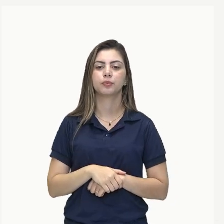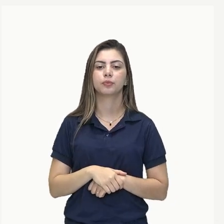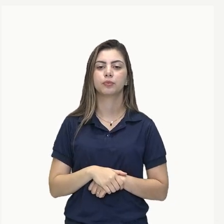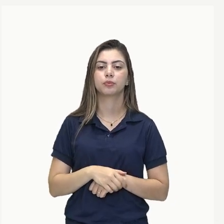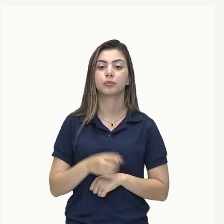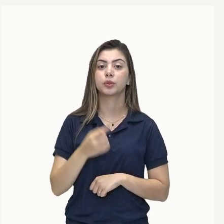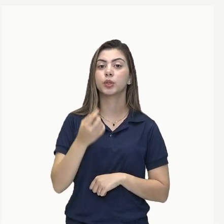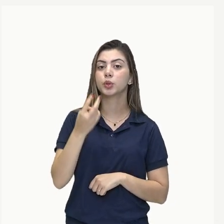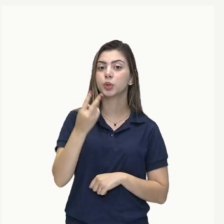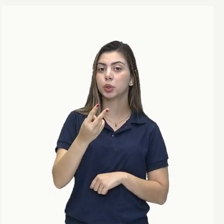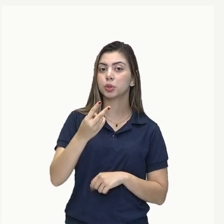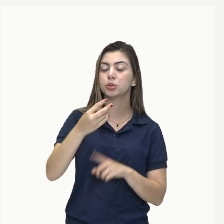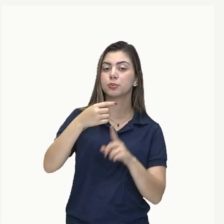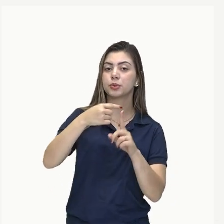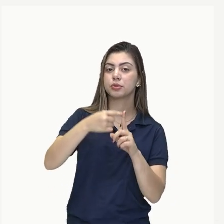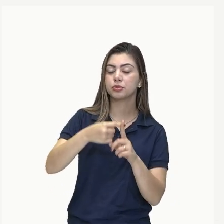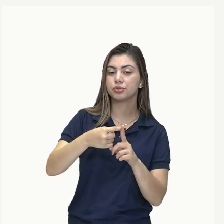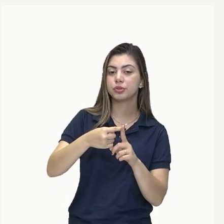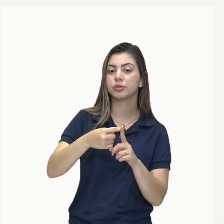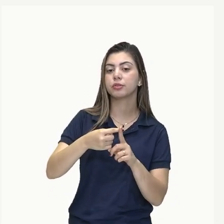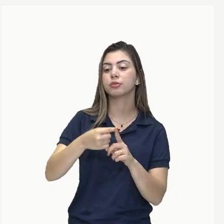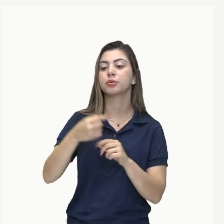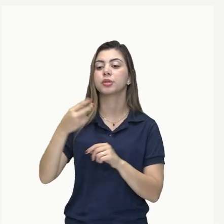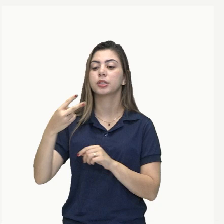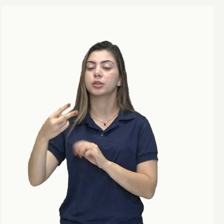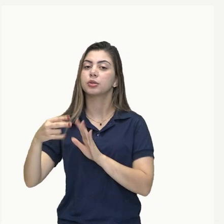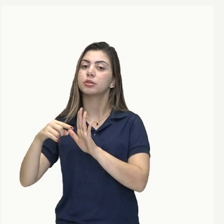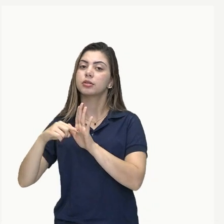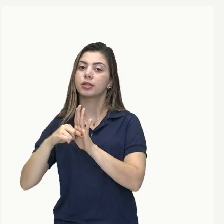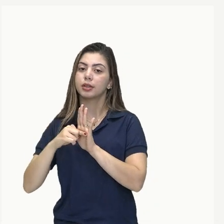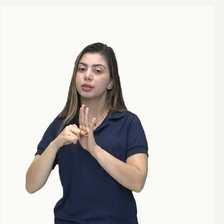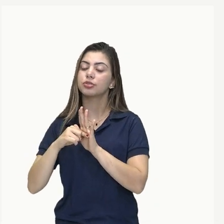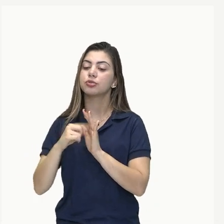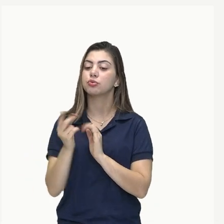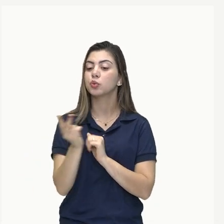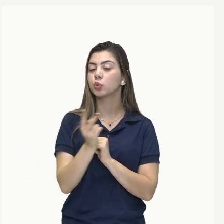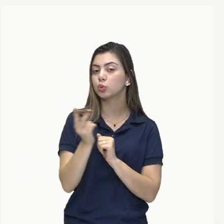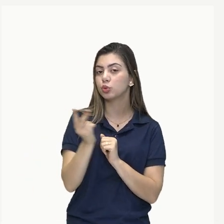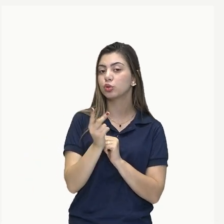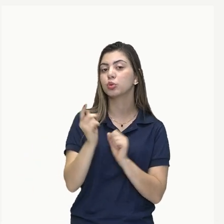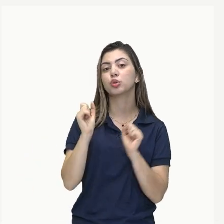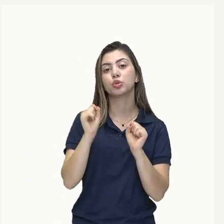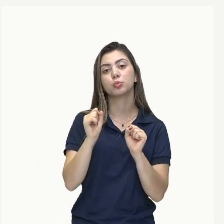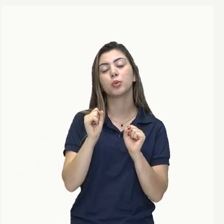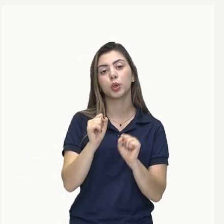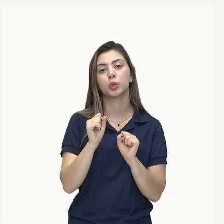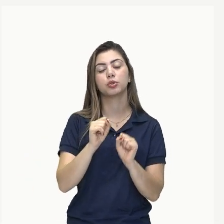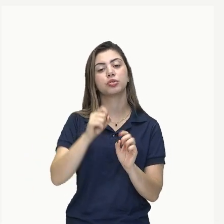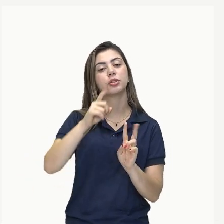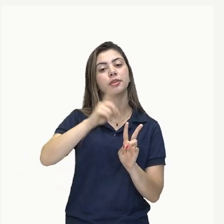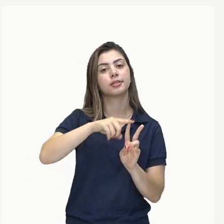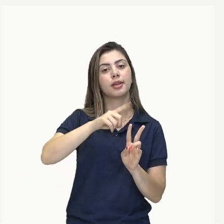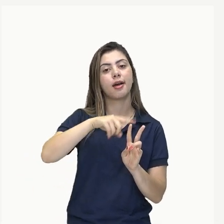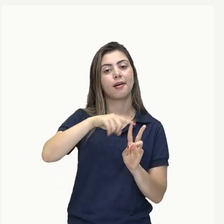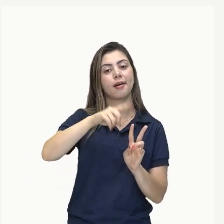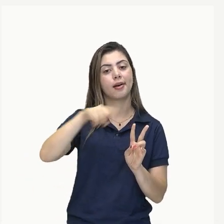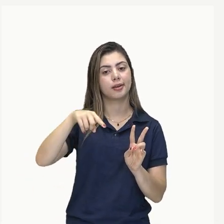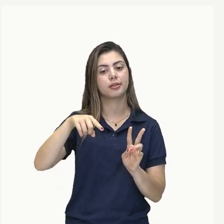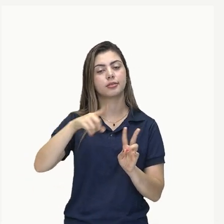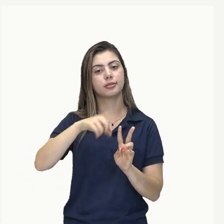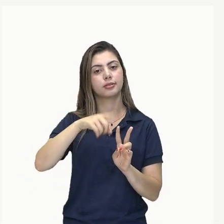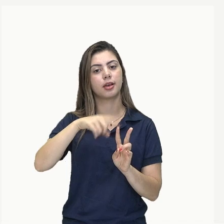2 positivo e 2 negativo, né? São dois resultados, um positivo e outro negativo,